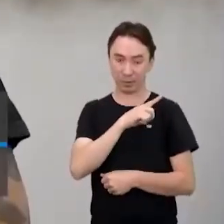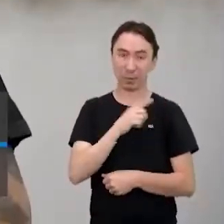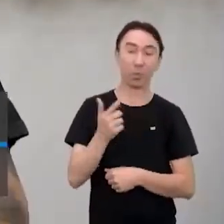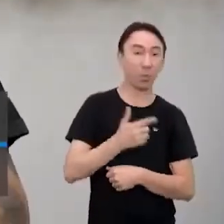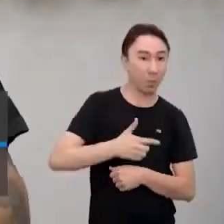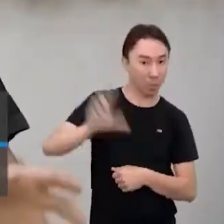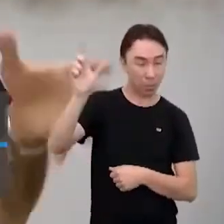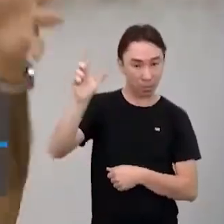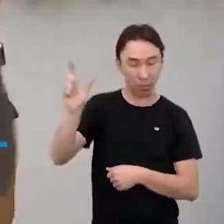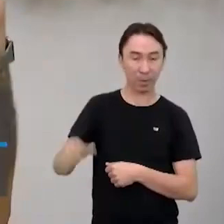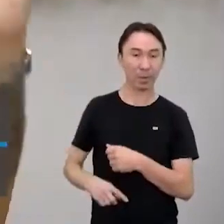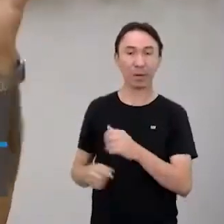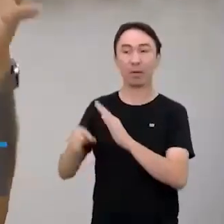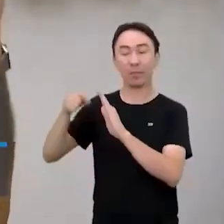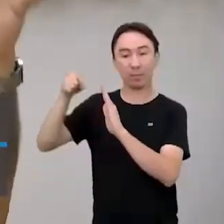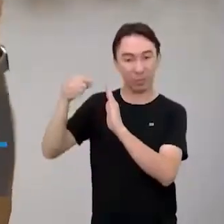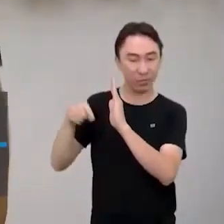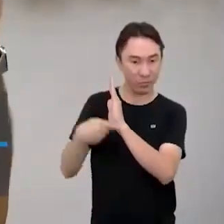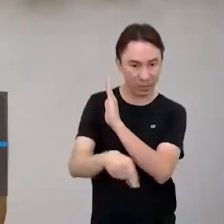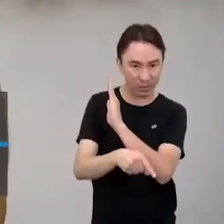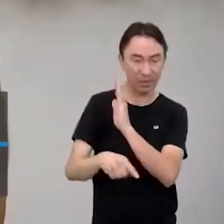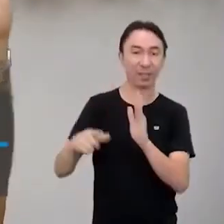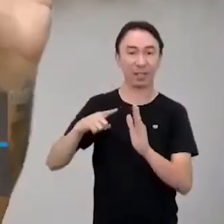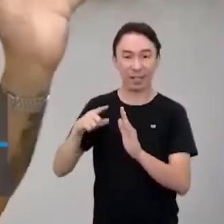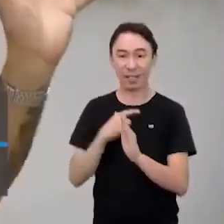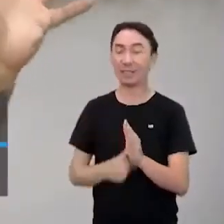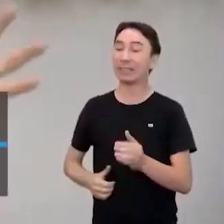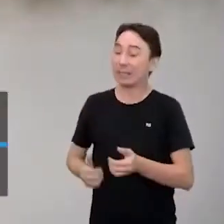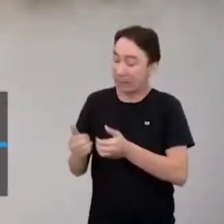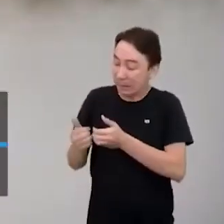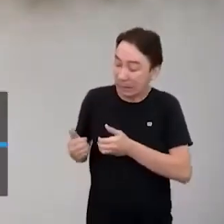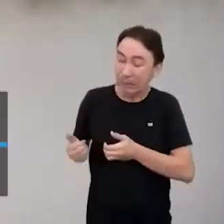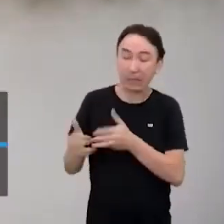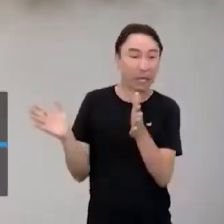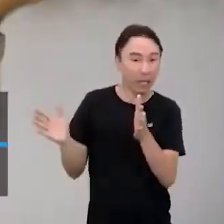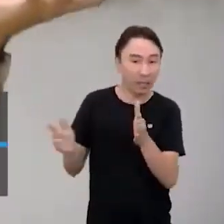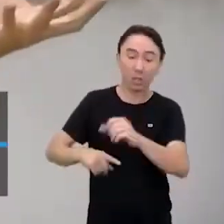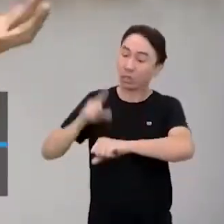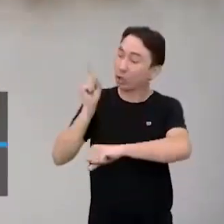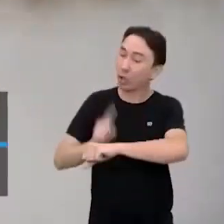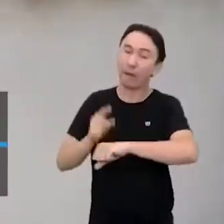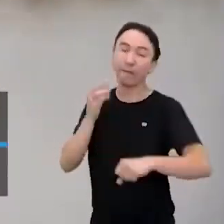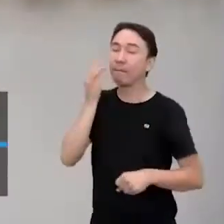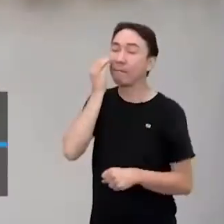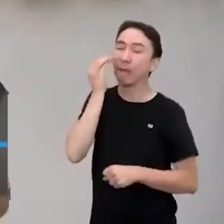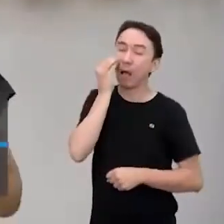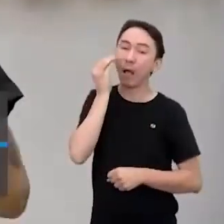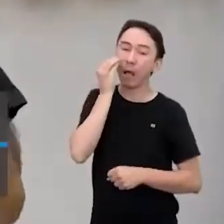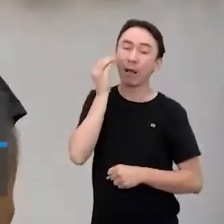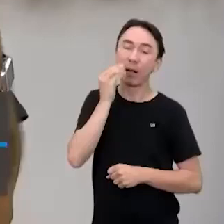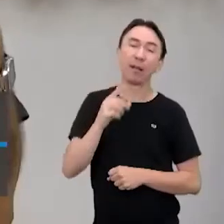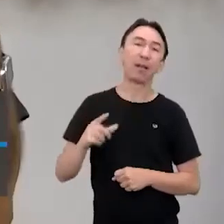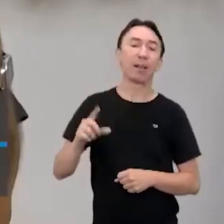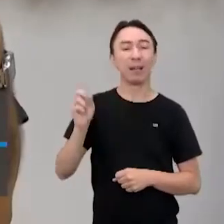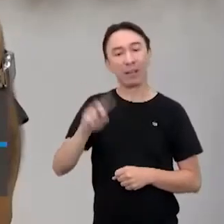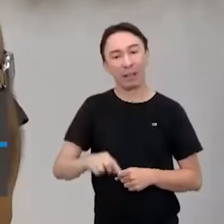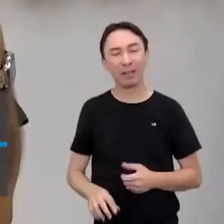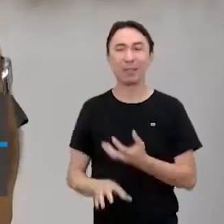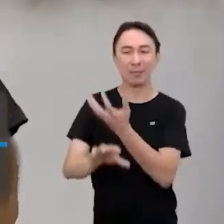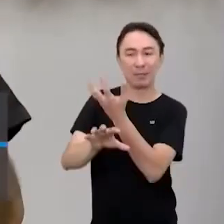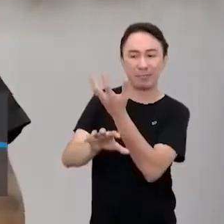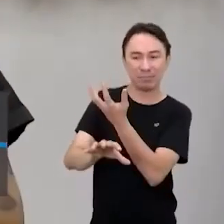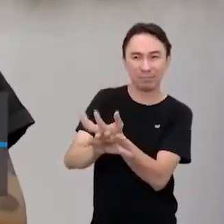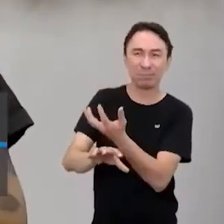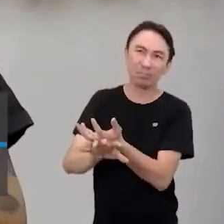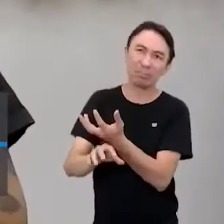Hora do Desafio, que está imiscuindo aí a questão das matemáticas com a questão